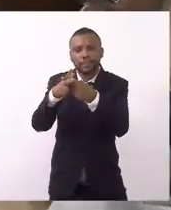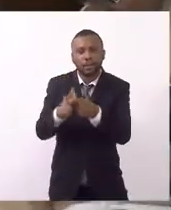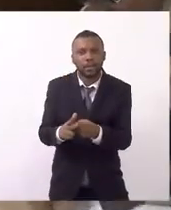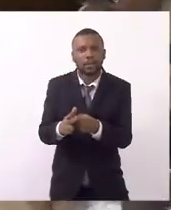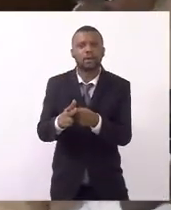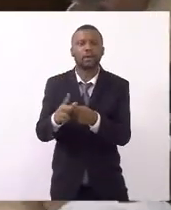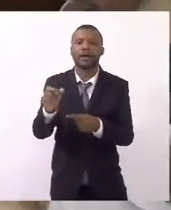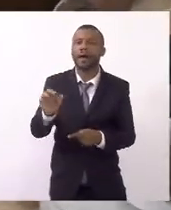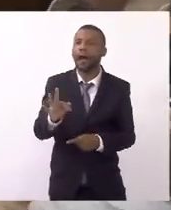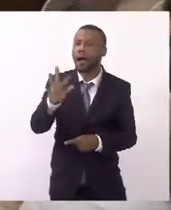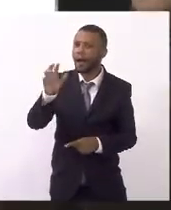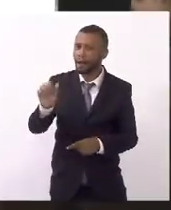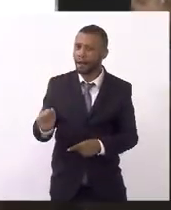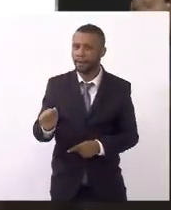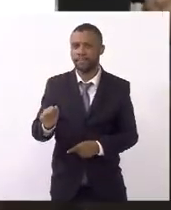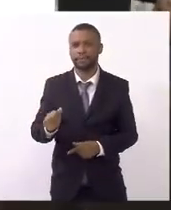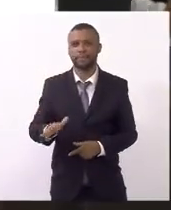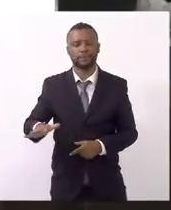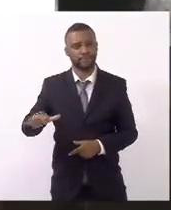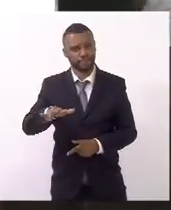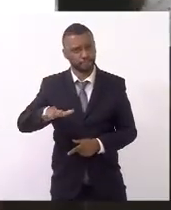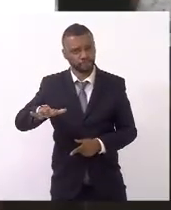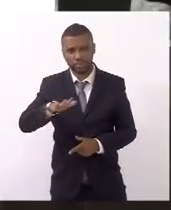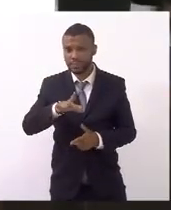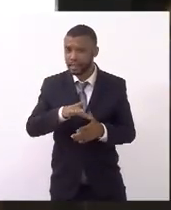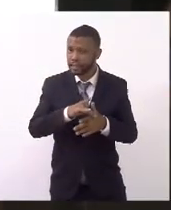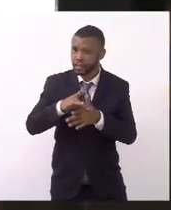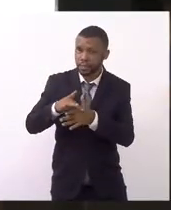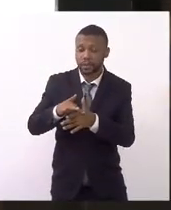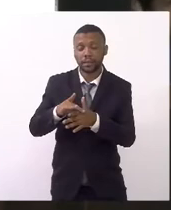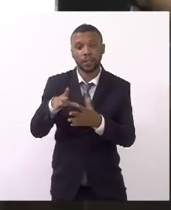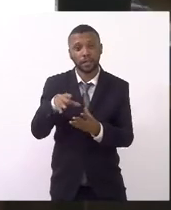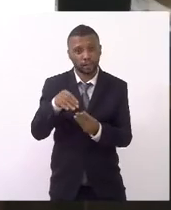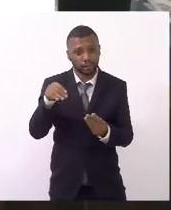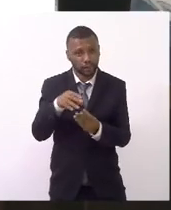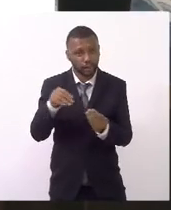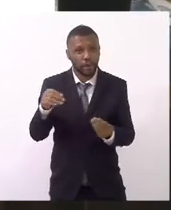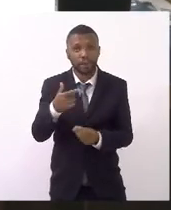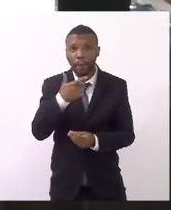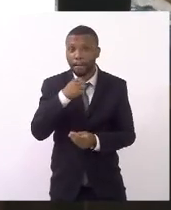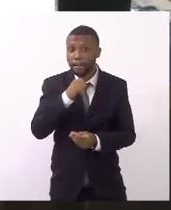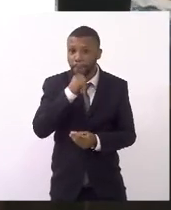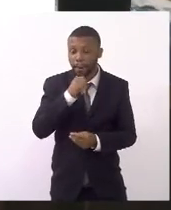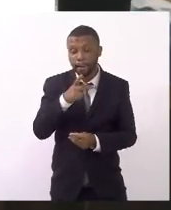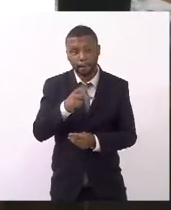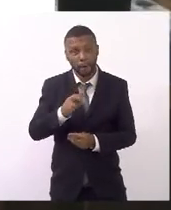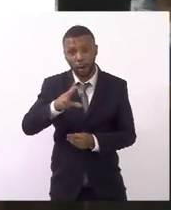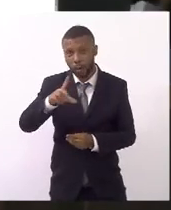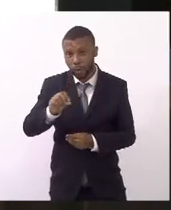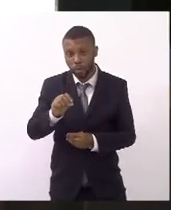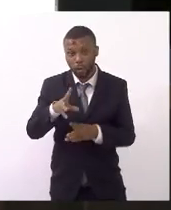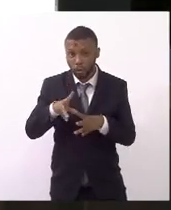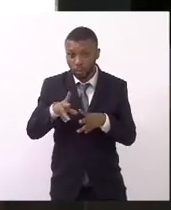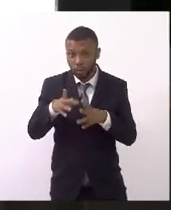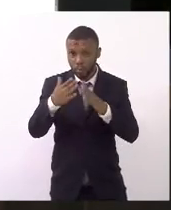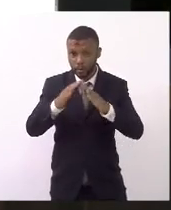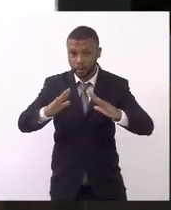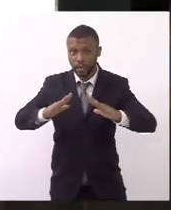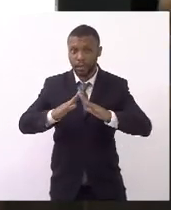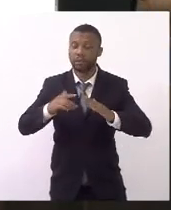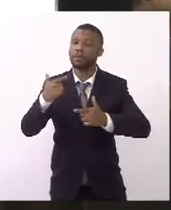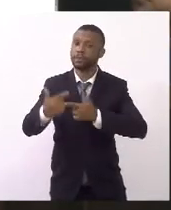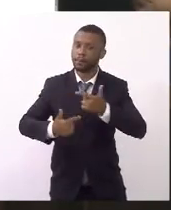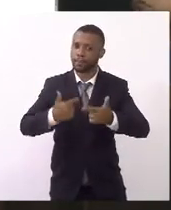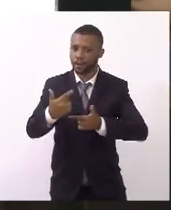origens africanas na liderança espiritual de pai Paulo O terreiro tem realizado importantes atividades